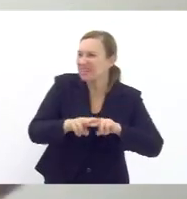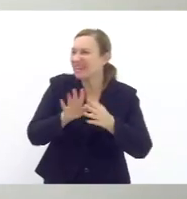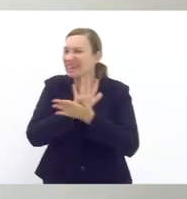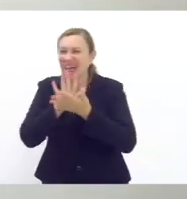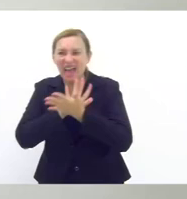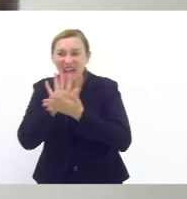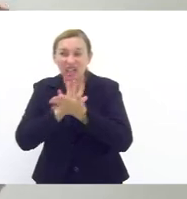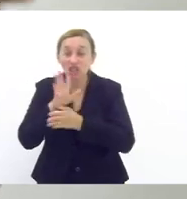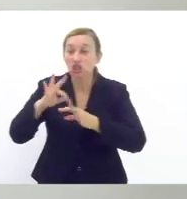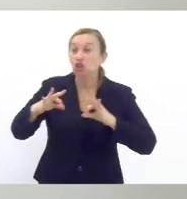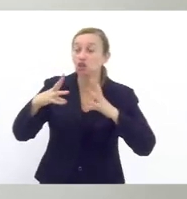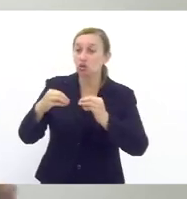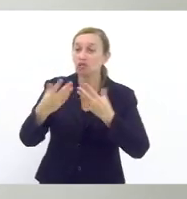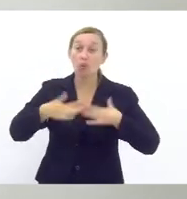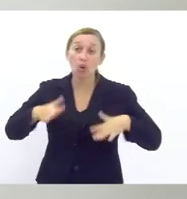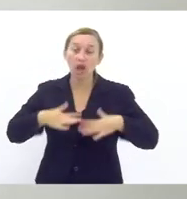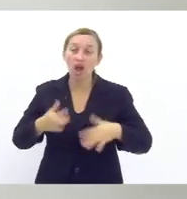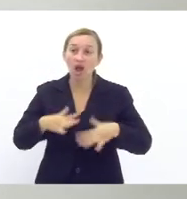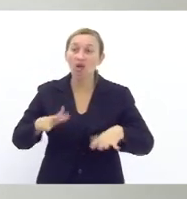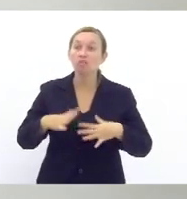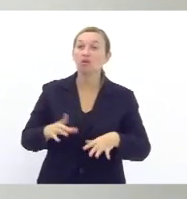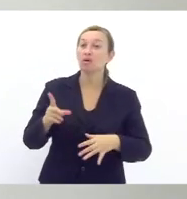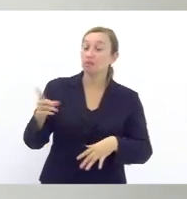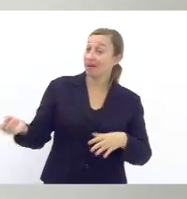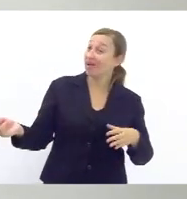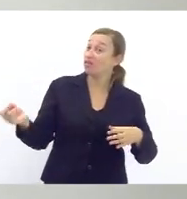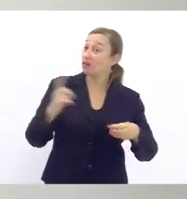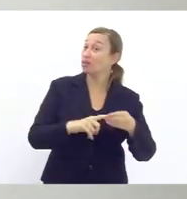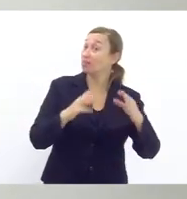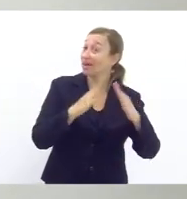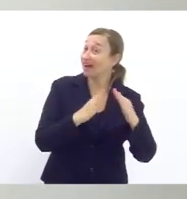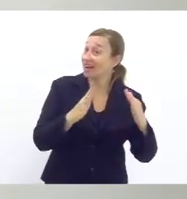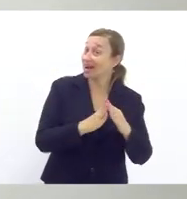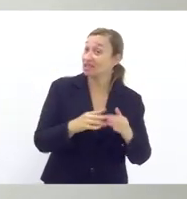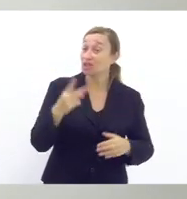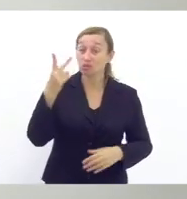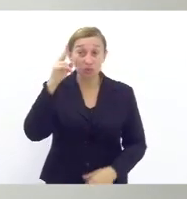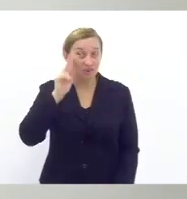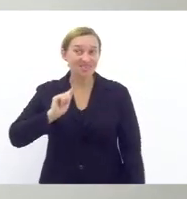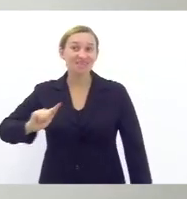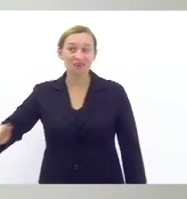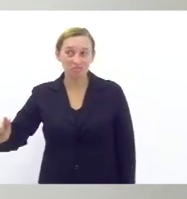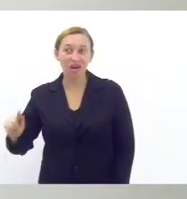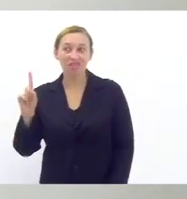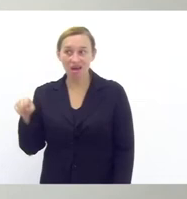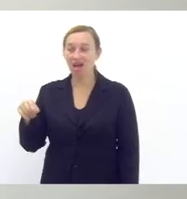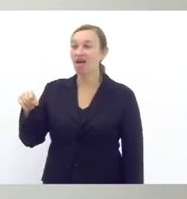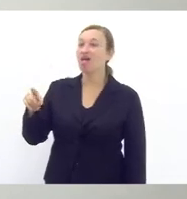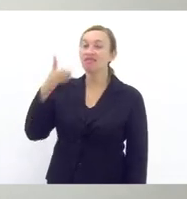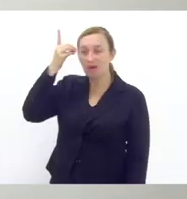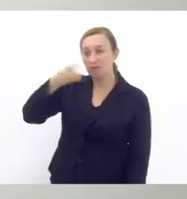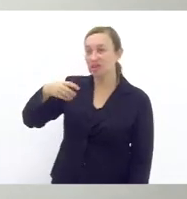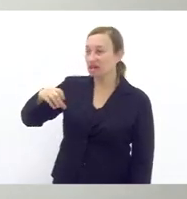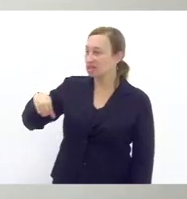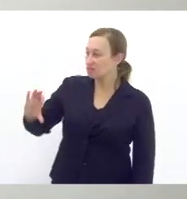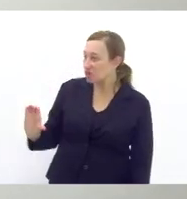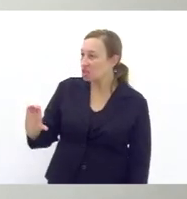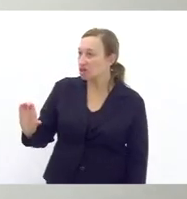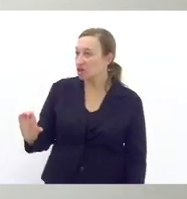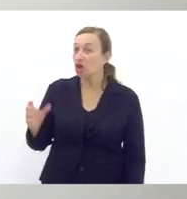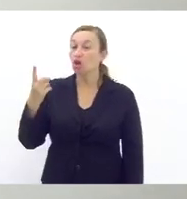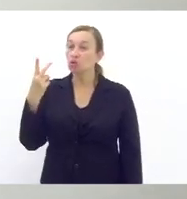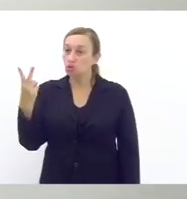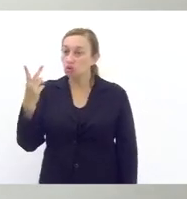e todos vão tranquilamente para o dia para sua casa e são duas semanas tá Deputado minha aqui são duas semanas de Rock in